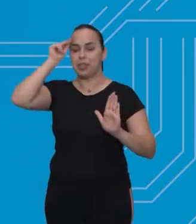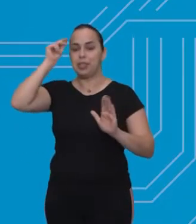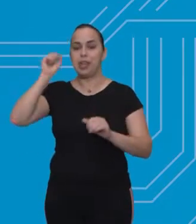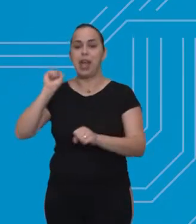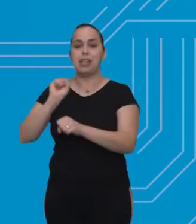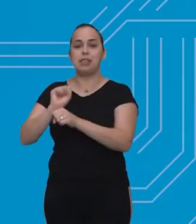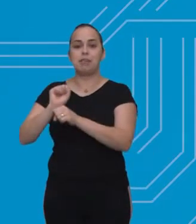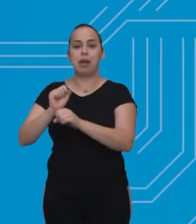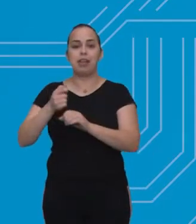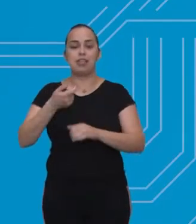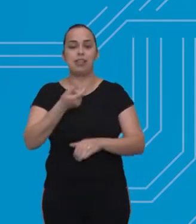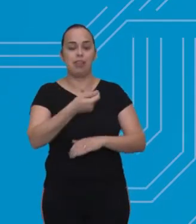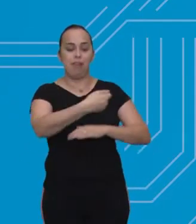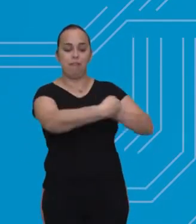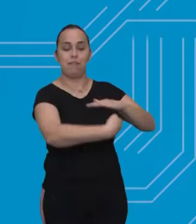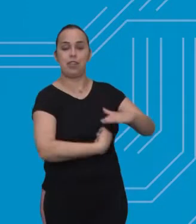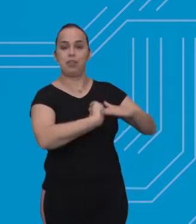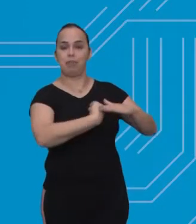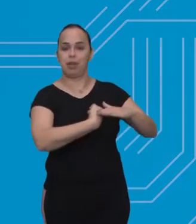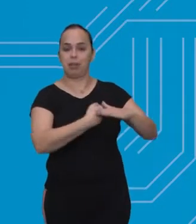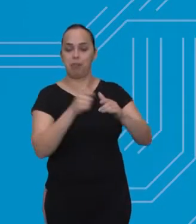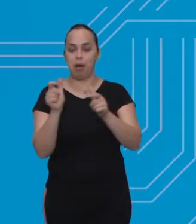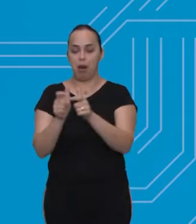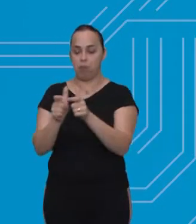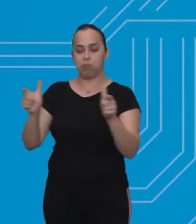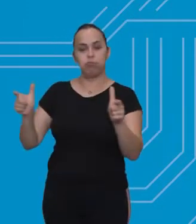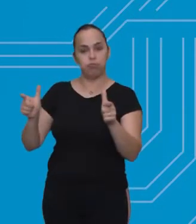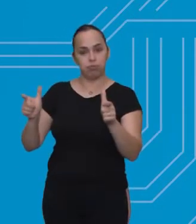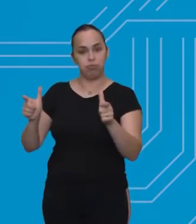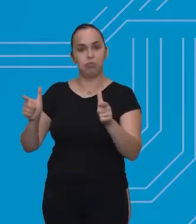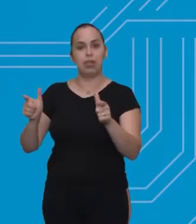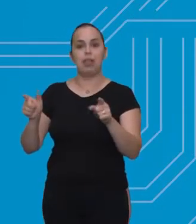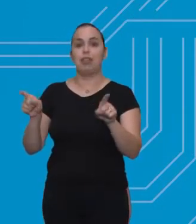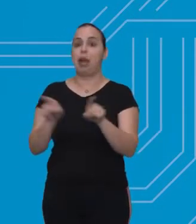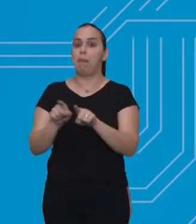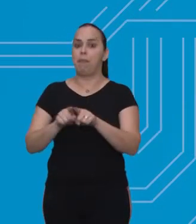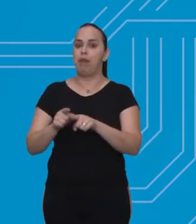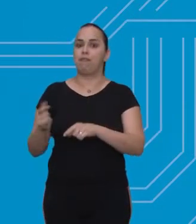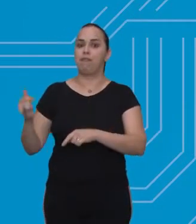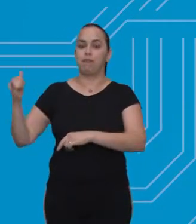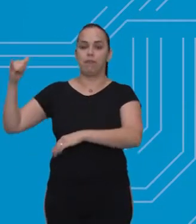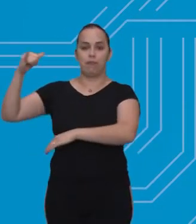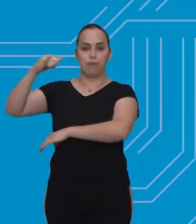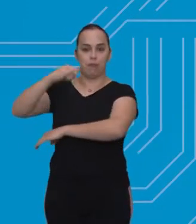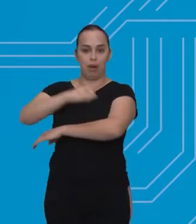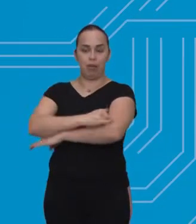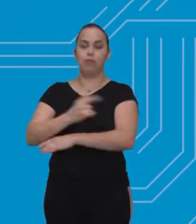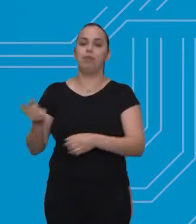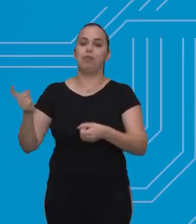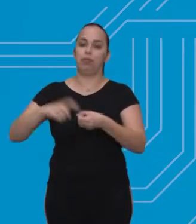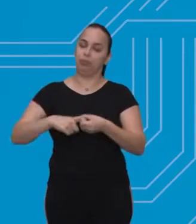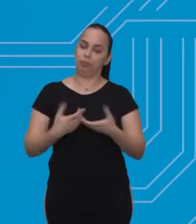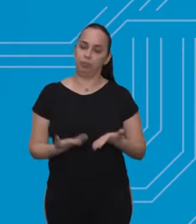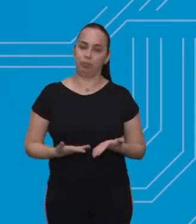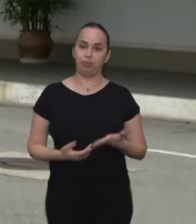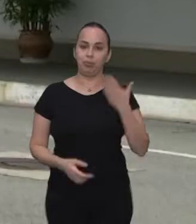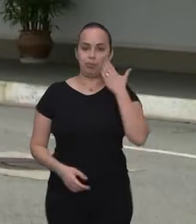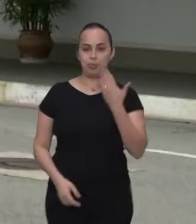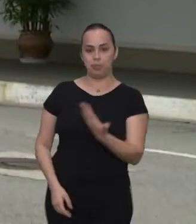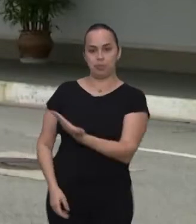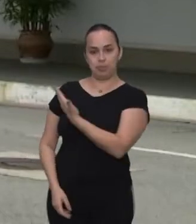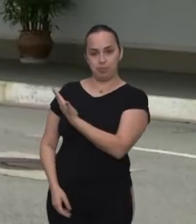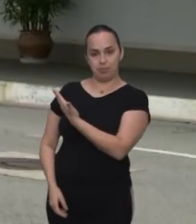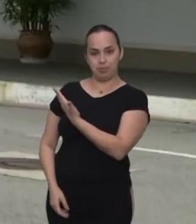pela prefeitura que esperam o investimento de mais de cinco milhões de reais para ampliação do espaço e Retorno dos voos regulares